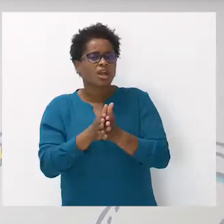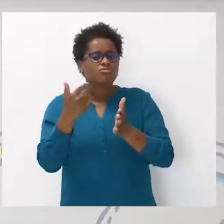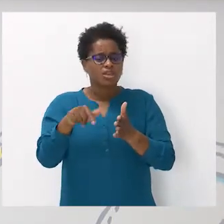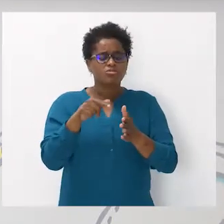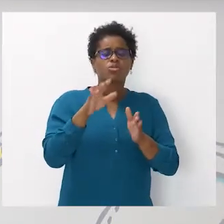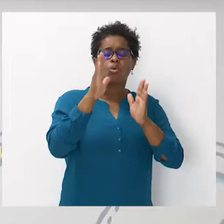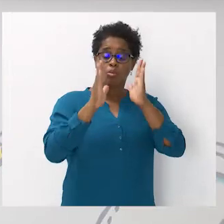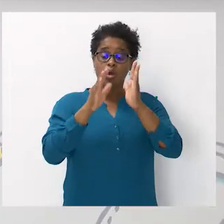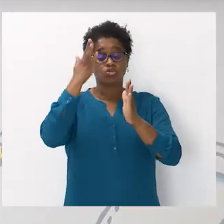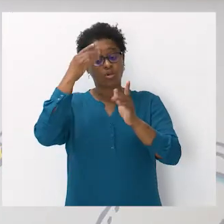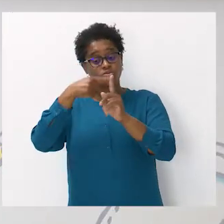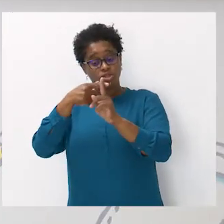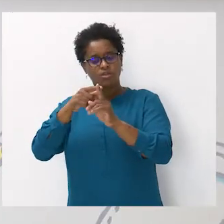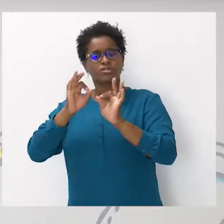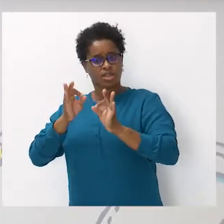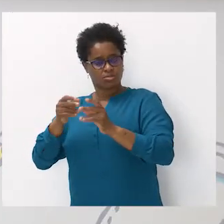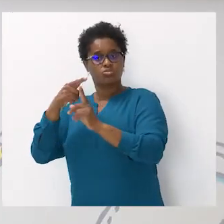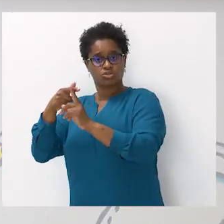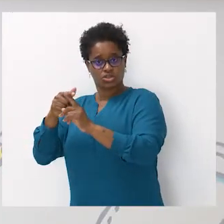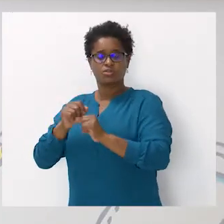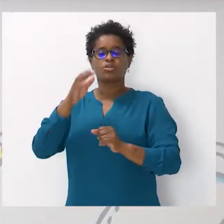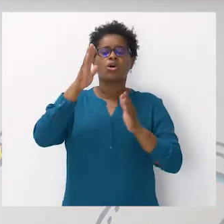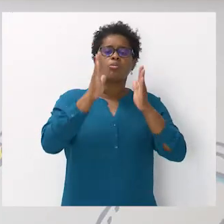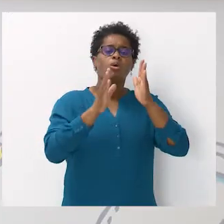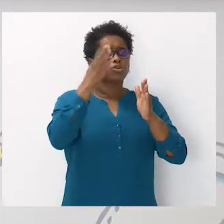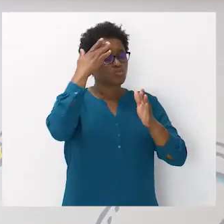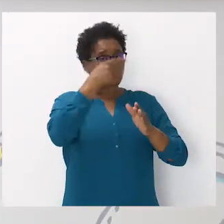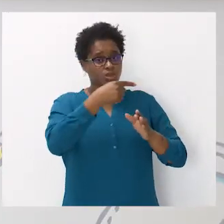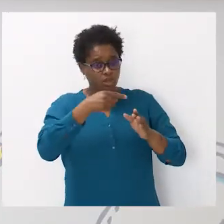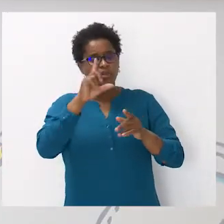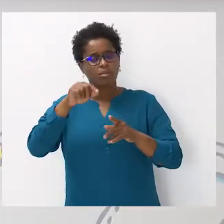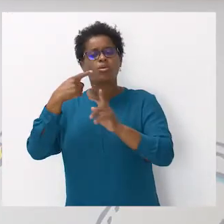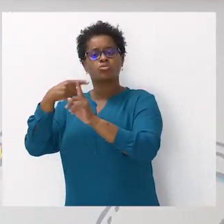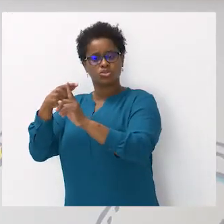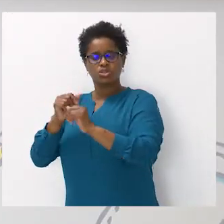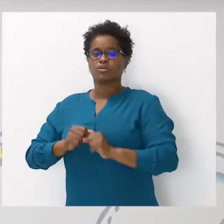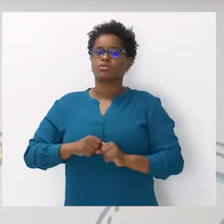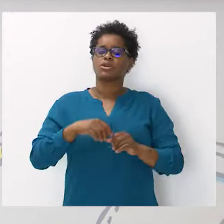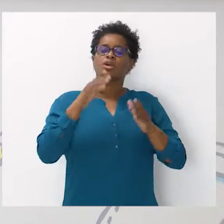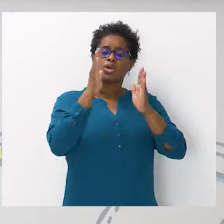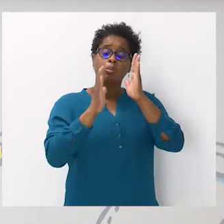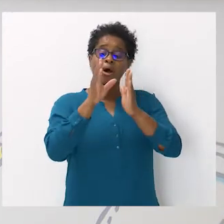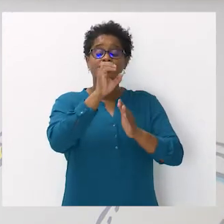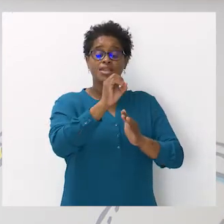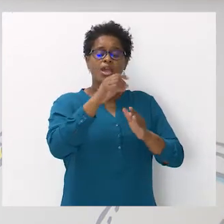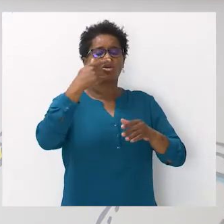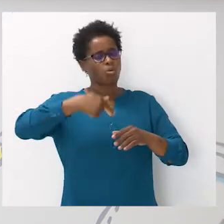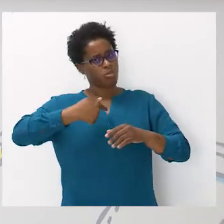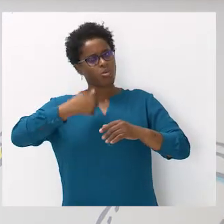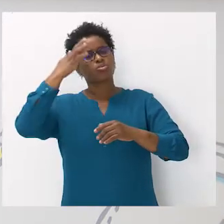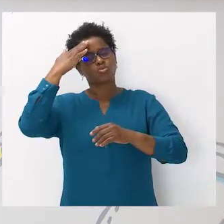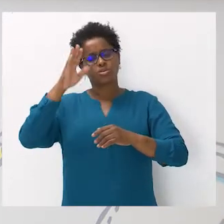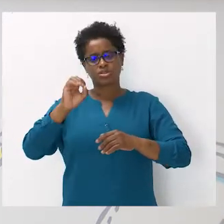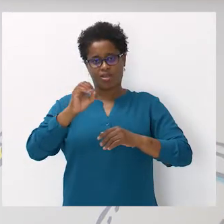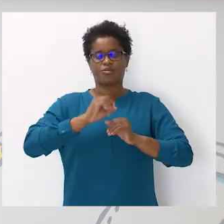número positivo é positivo, módulo de um número negativo é positivo e módulo de zero é o próprio